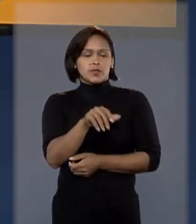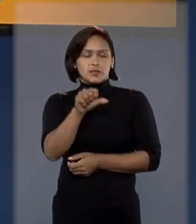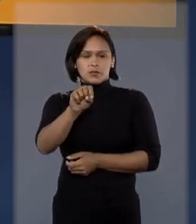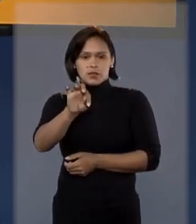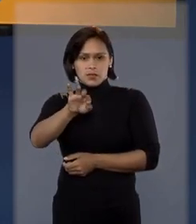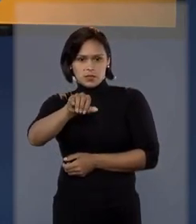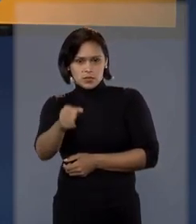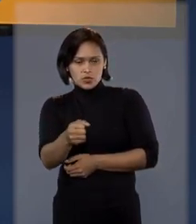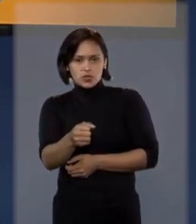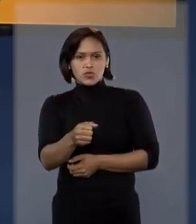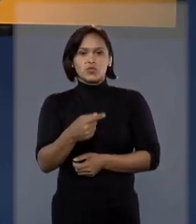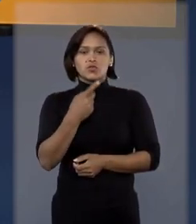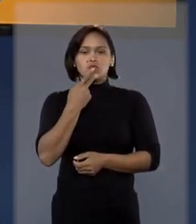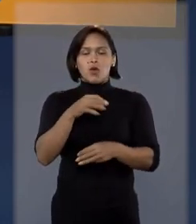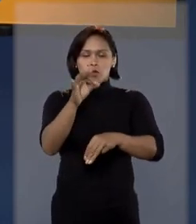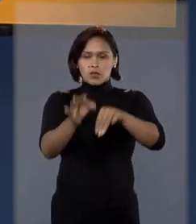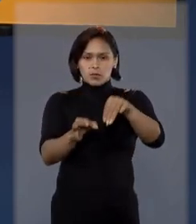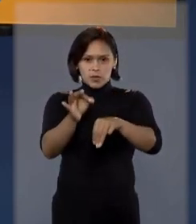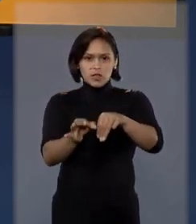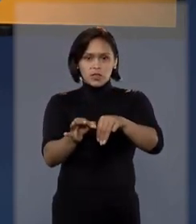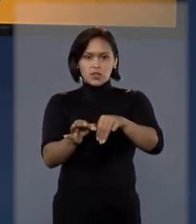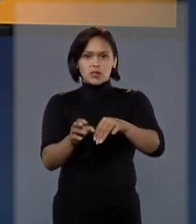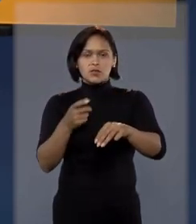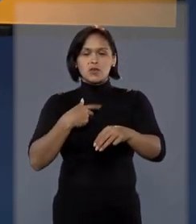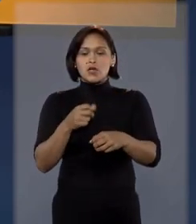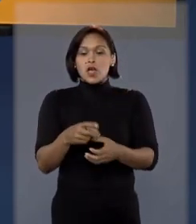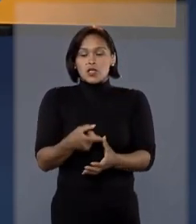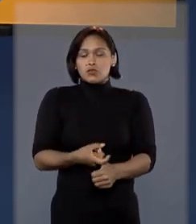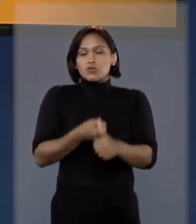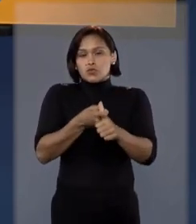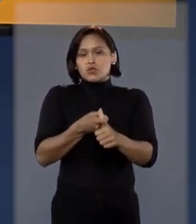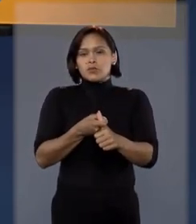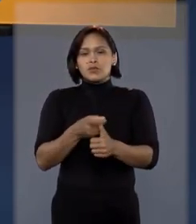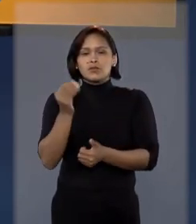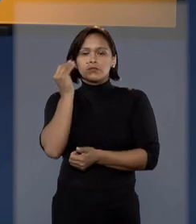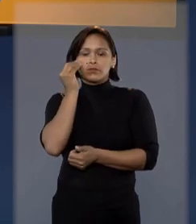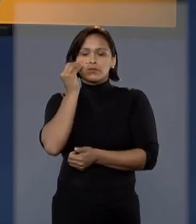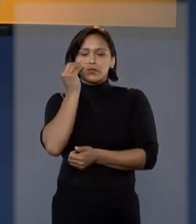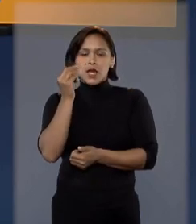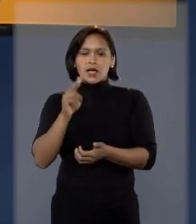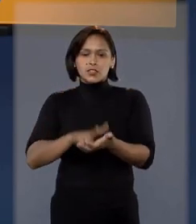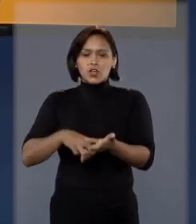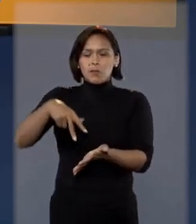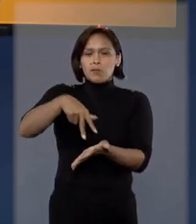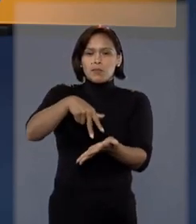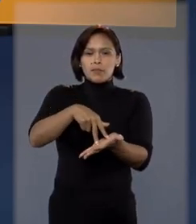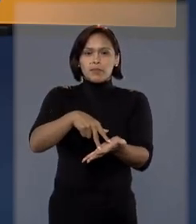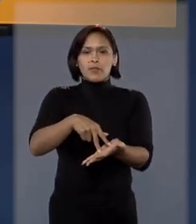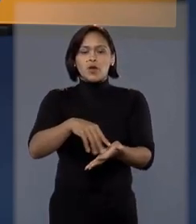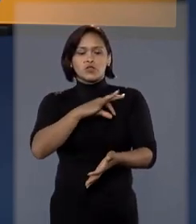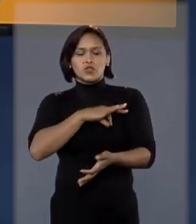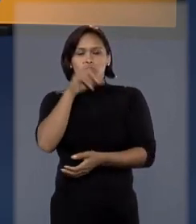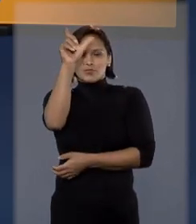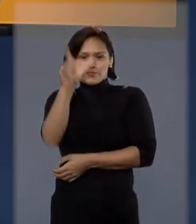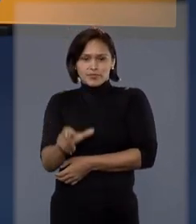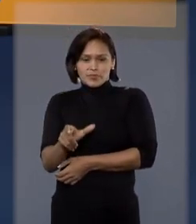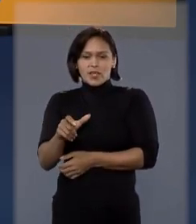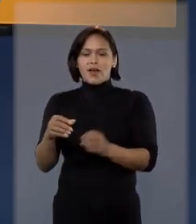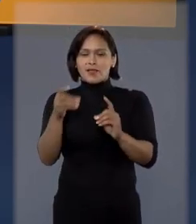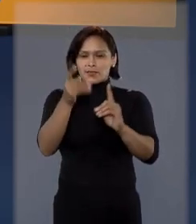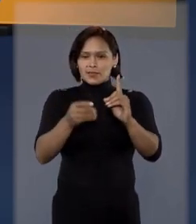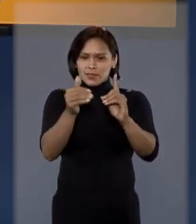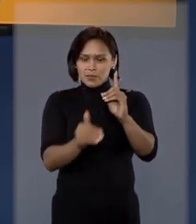do Superior Tribunal de Justiça, ministro Humberto Martins, suspendeu a tentativa de posse de candidato a